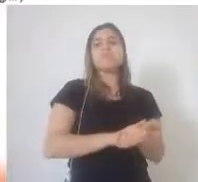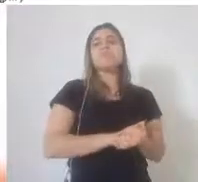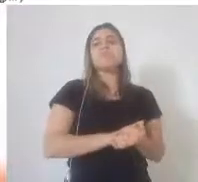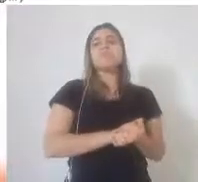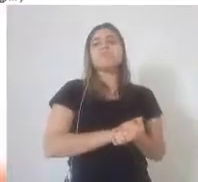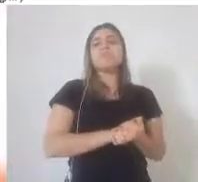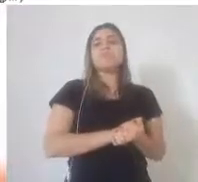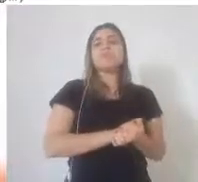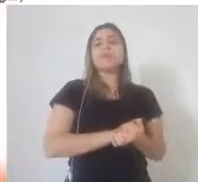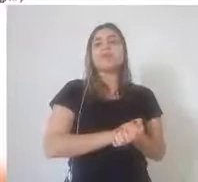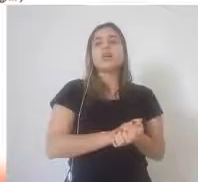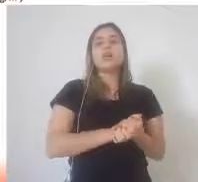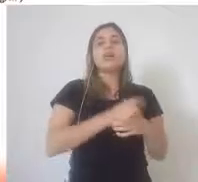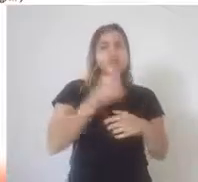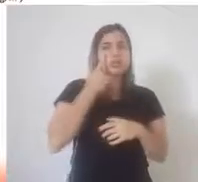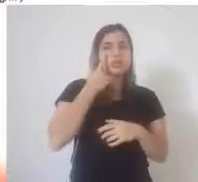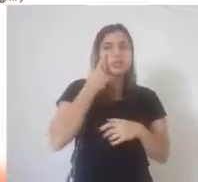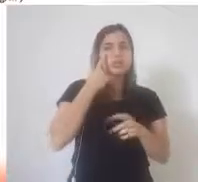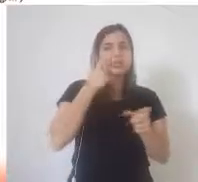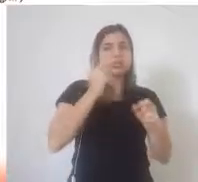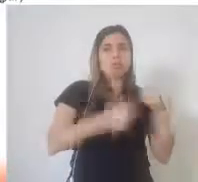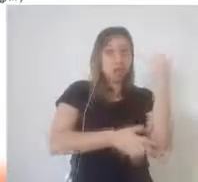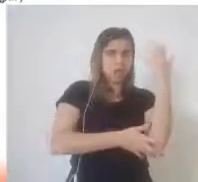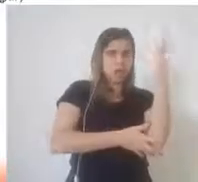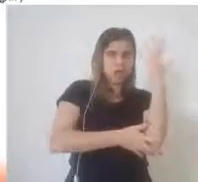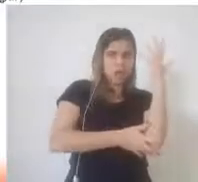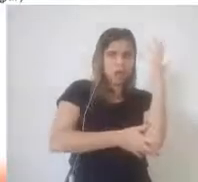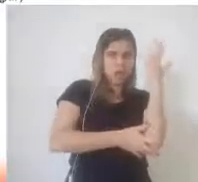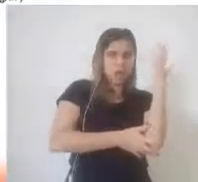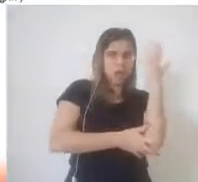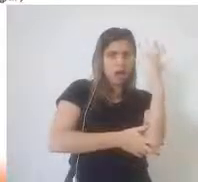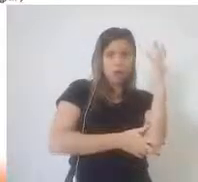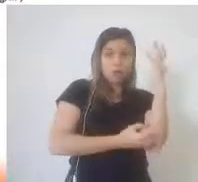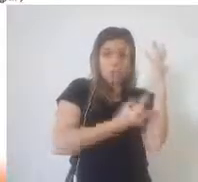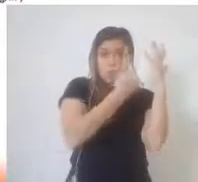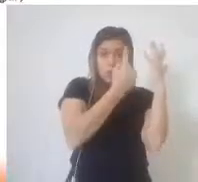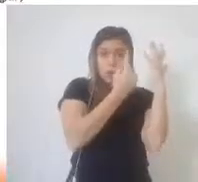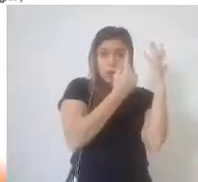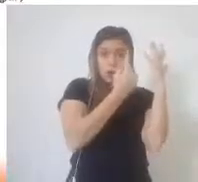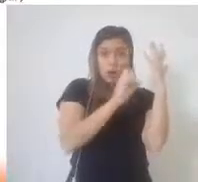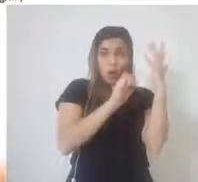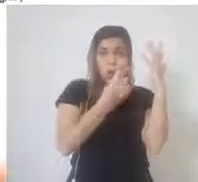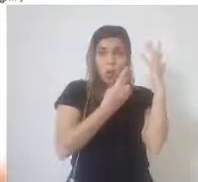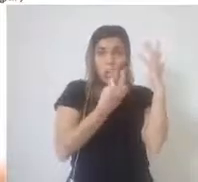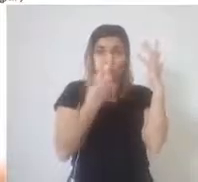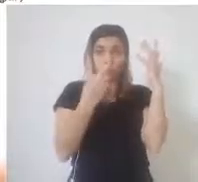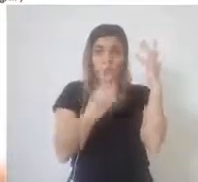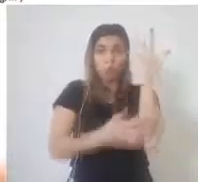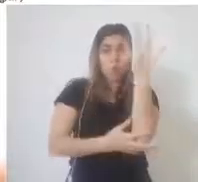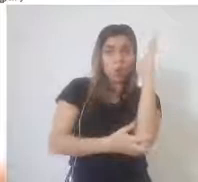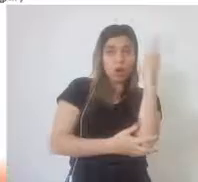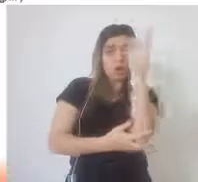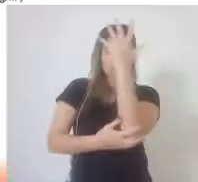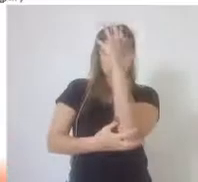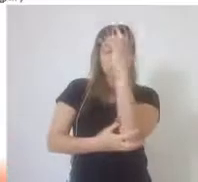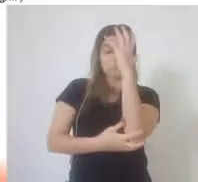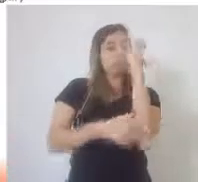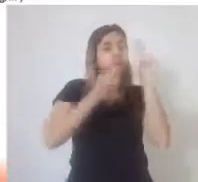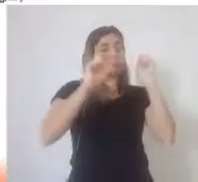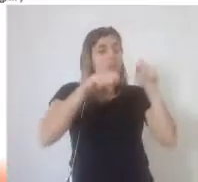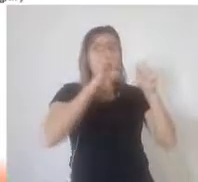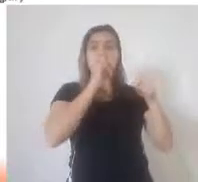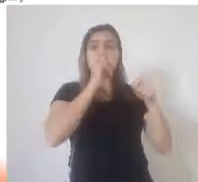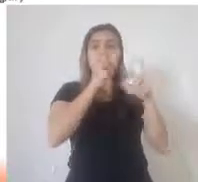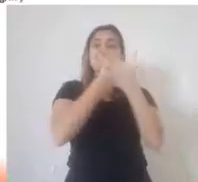pode acontecer em casos de parasitismo, né? Então, essa mesma árvore, uma única árvore ou 2 árvores poderiam